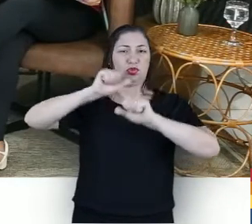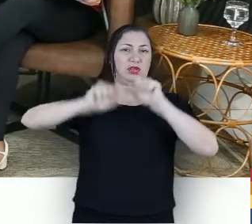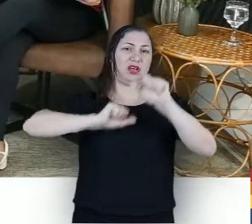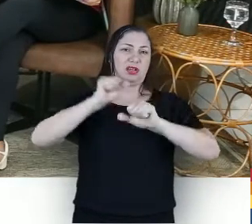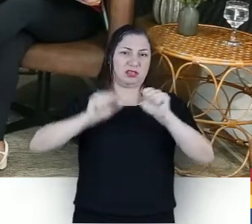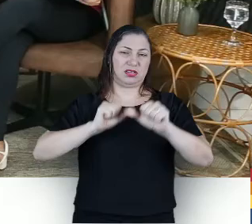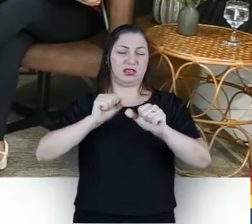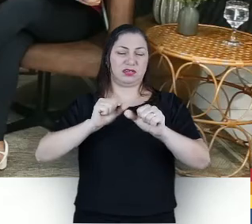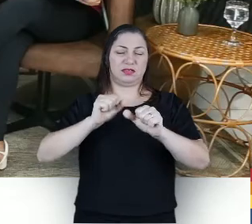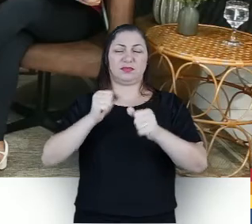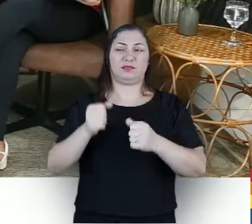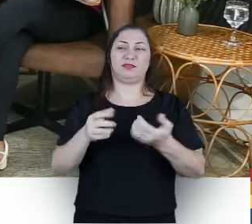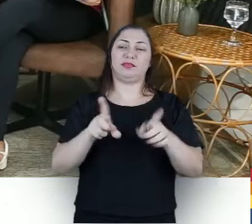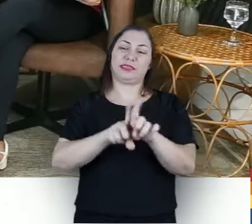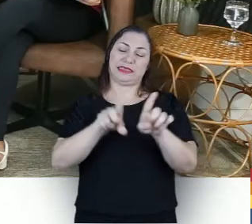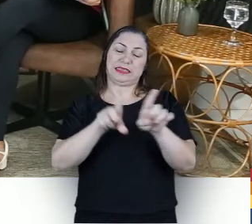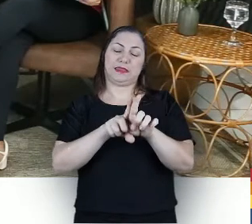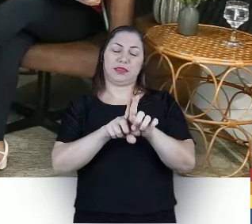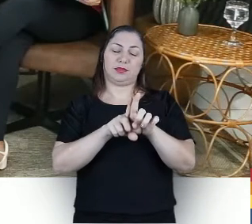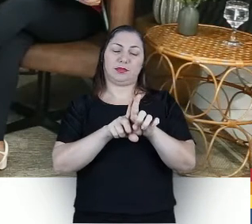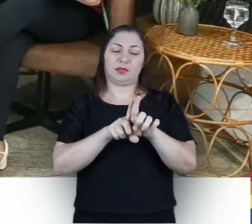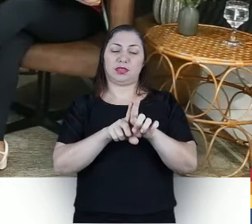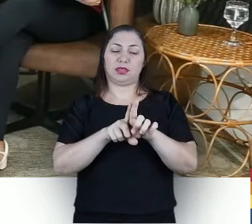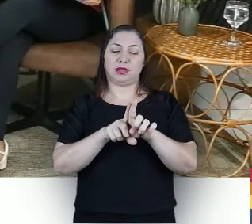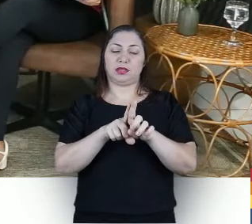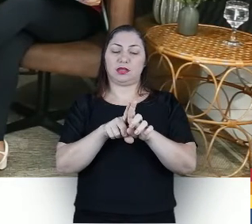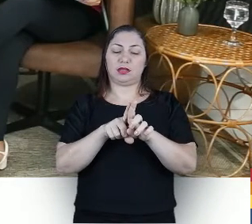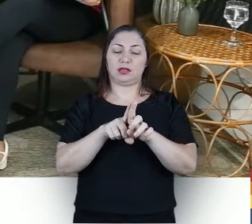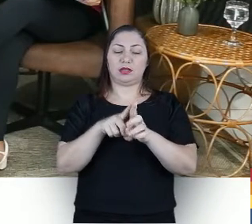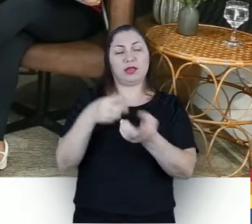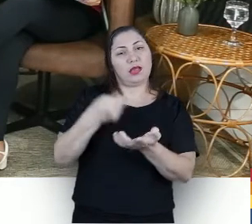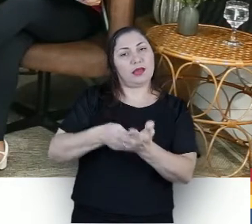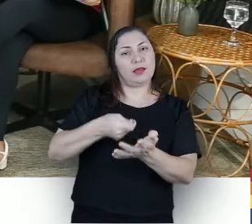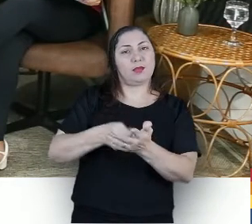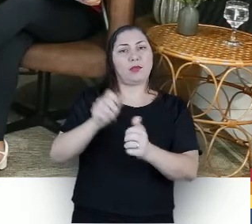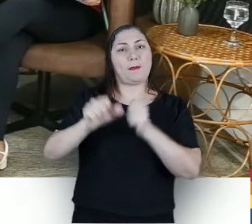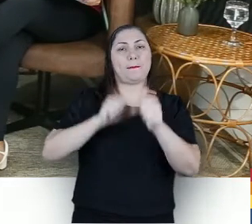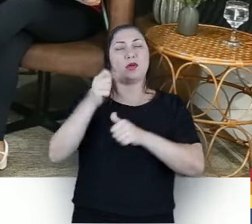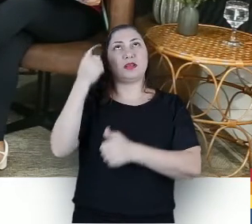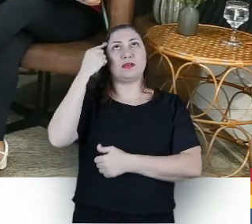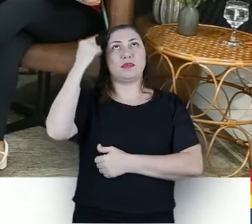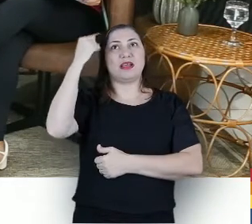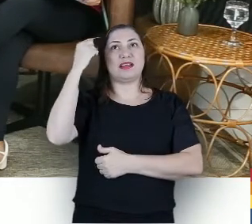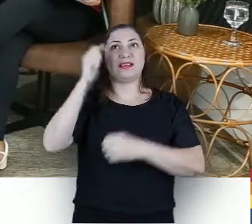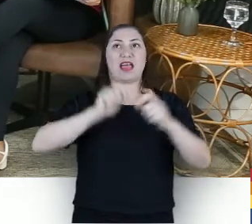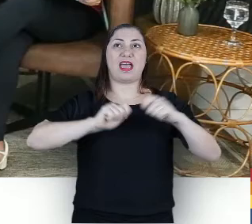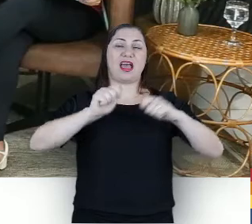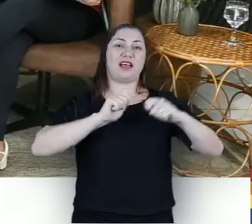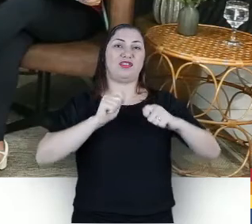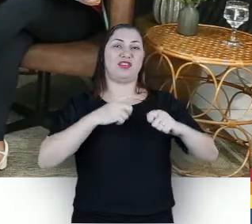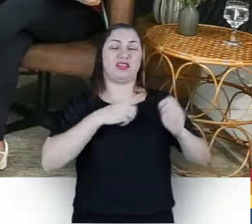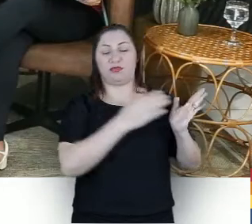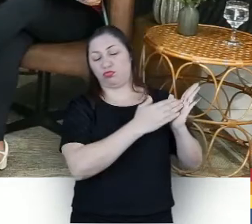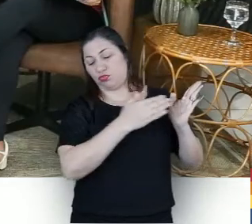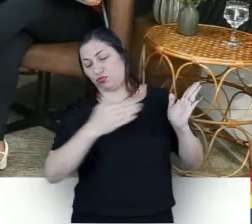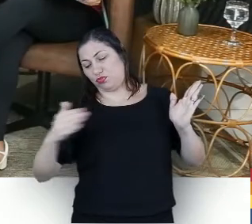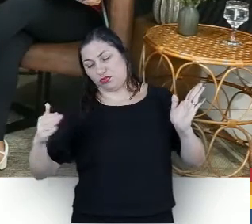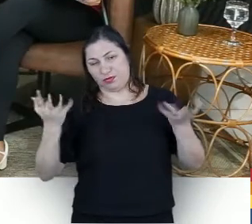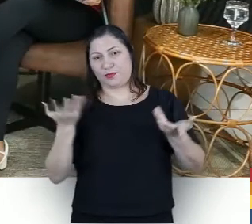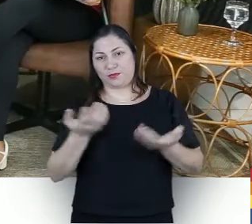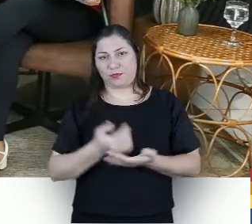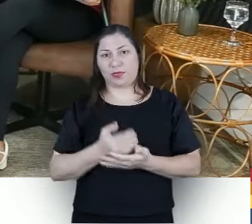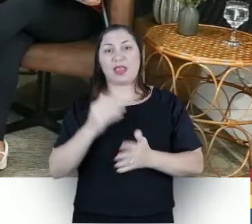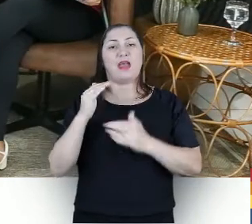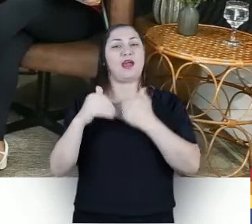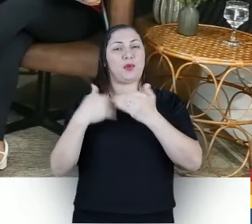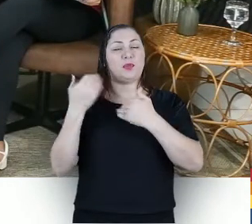desafio mesmo, porque é desafiador para o professor, né, porque você tem um plano de mudanças